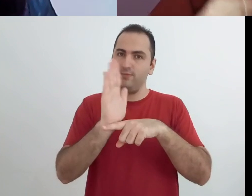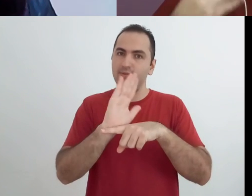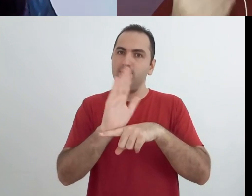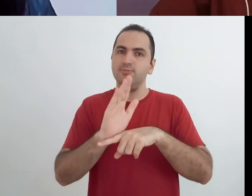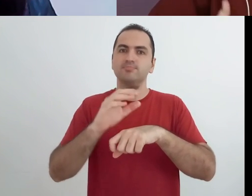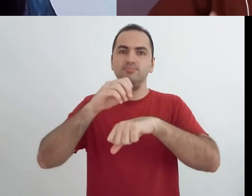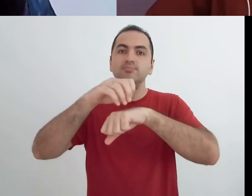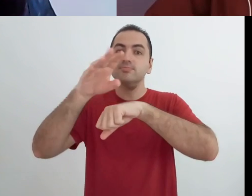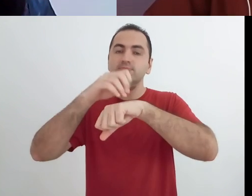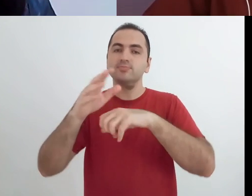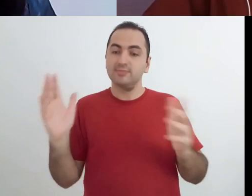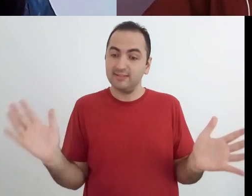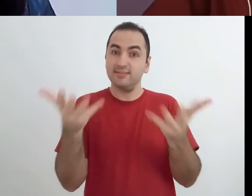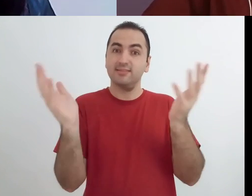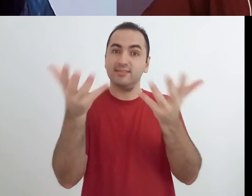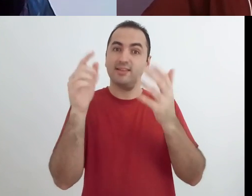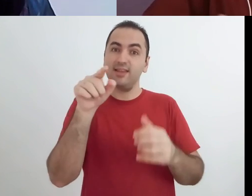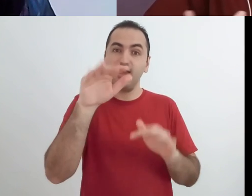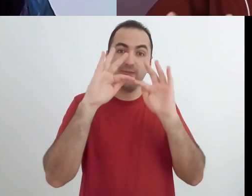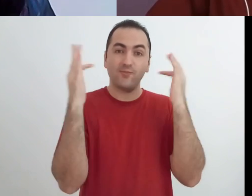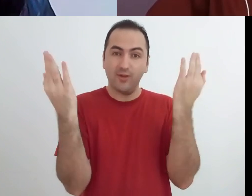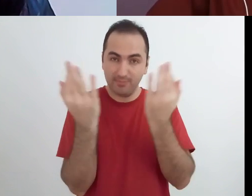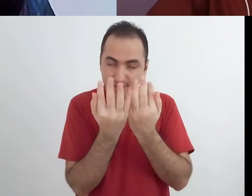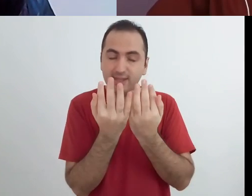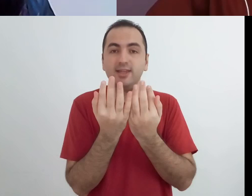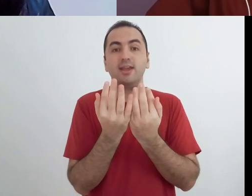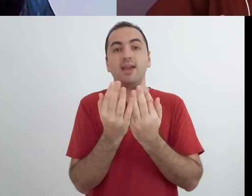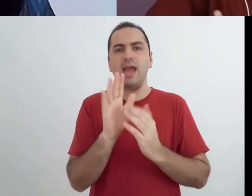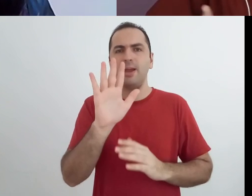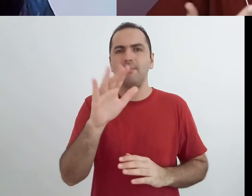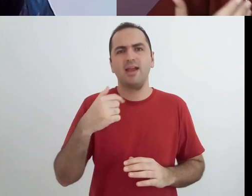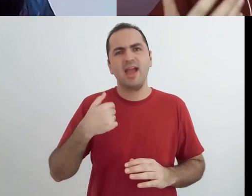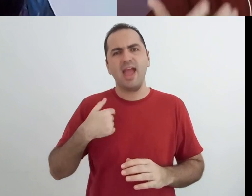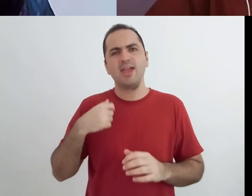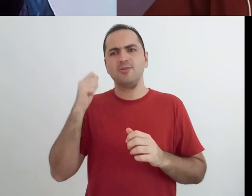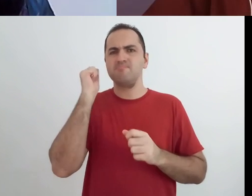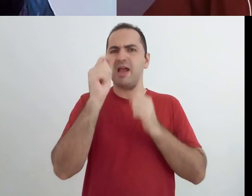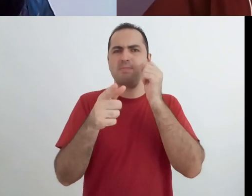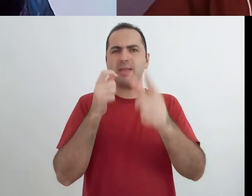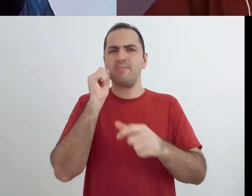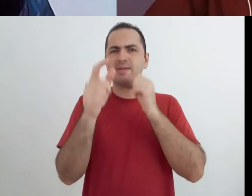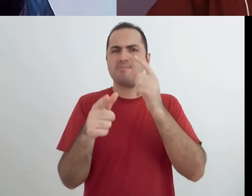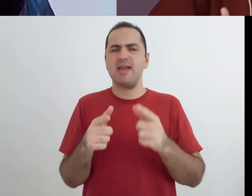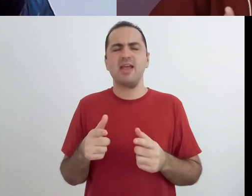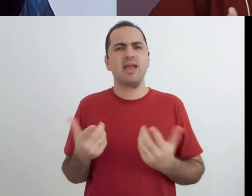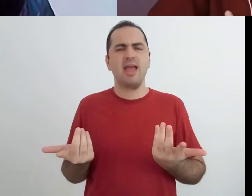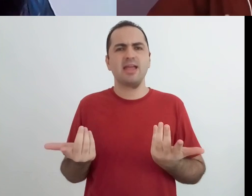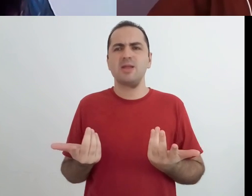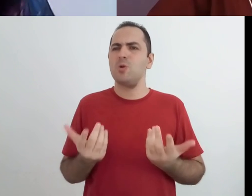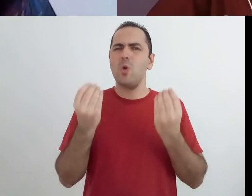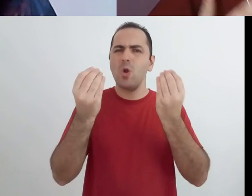aqui para conscientizar as famílias, é claro, a gente não está aqui querendo criticar a família. Claro, a gente